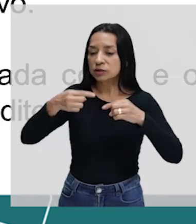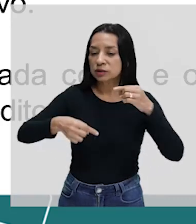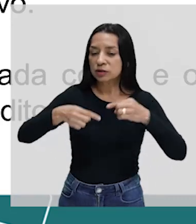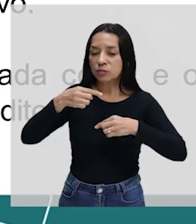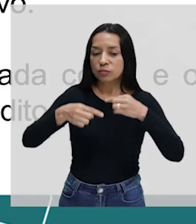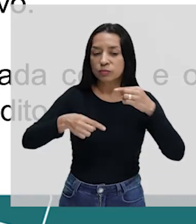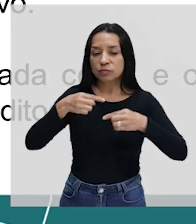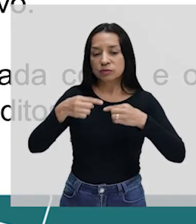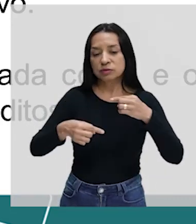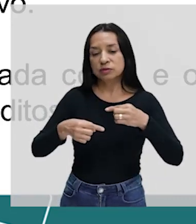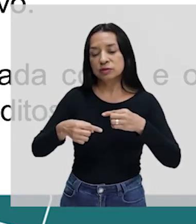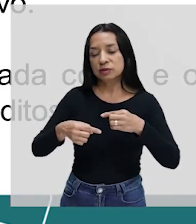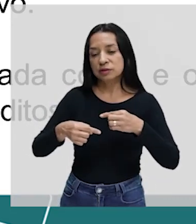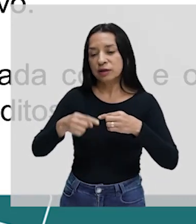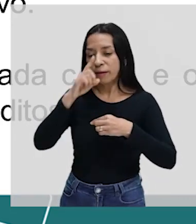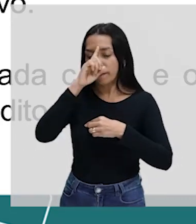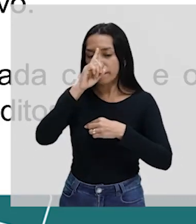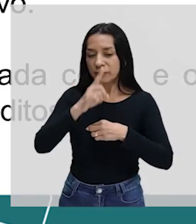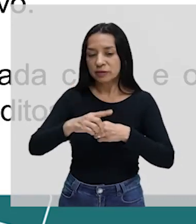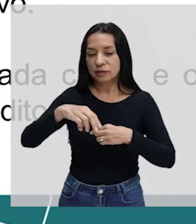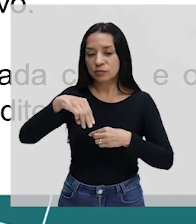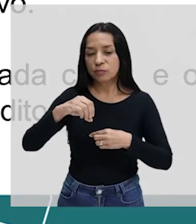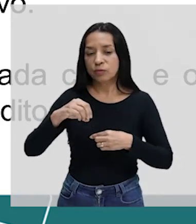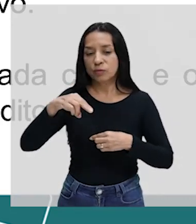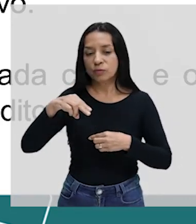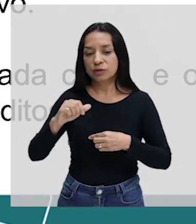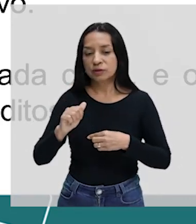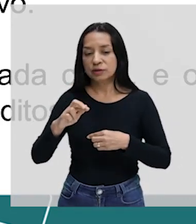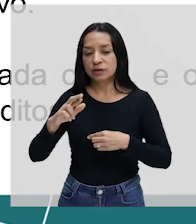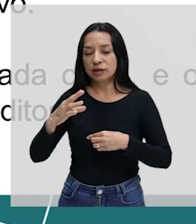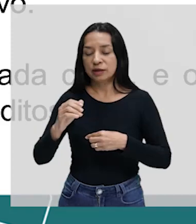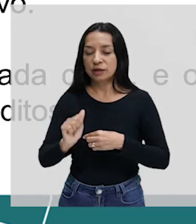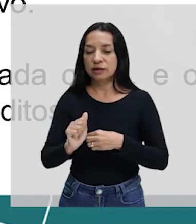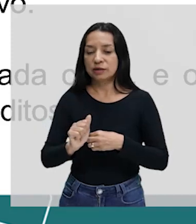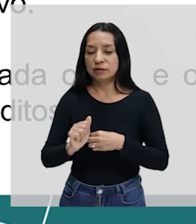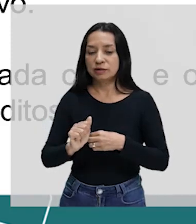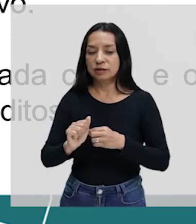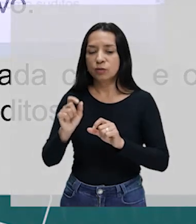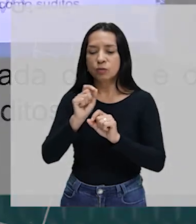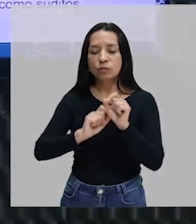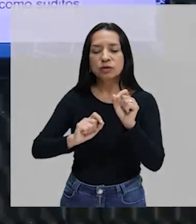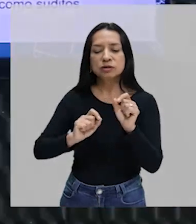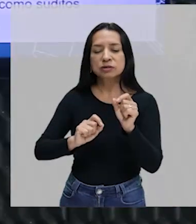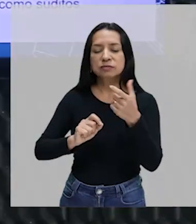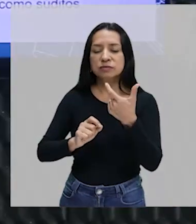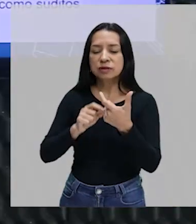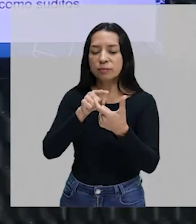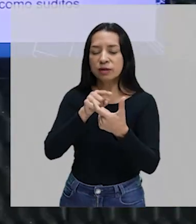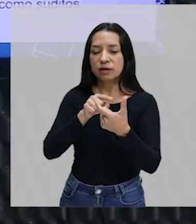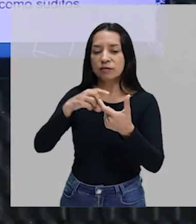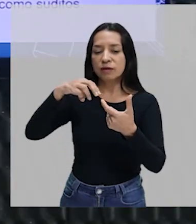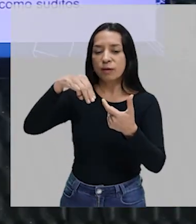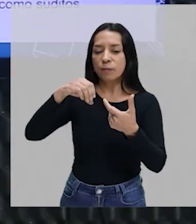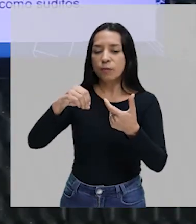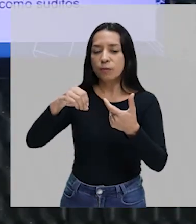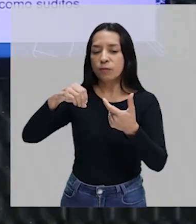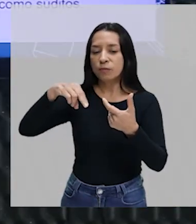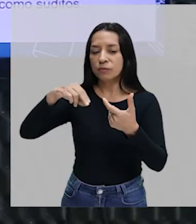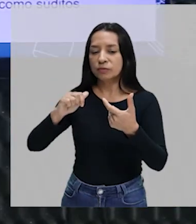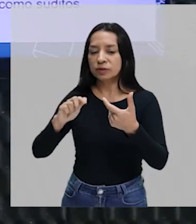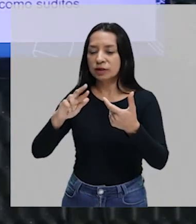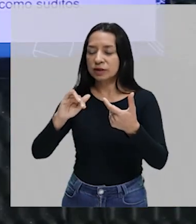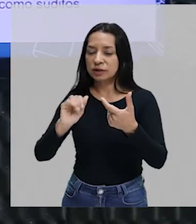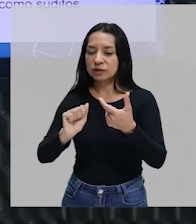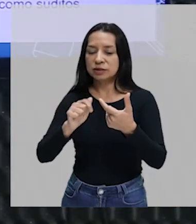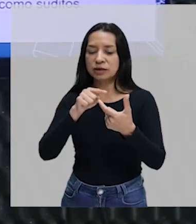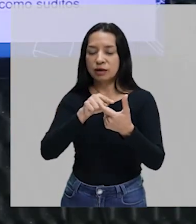palavra monarquia, ela vem do grego. Ela vem da junção de mono mais arquia.